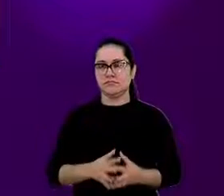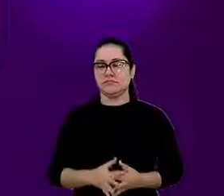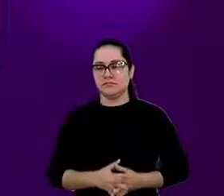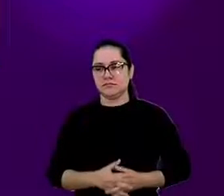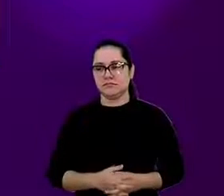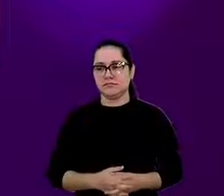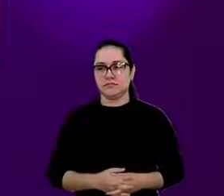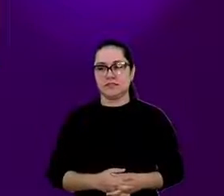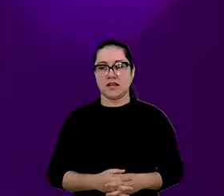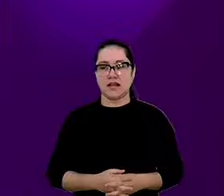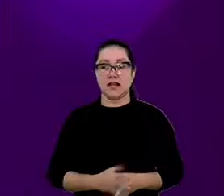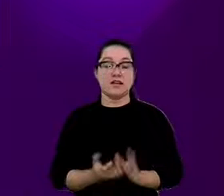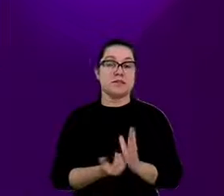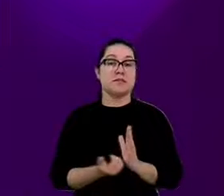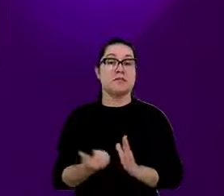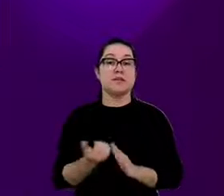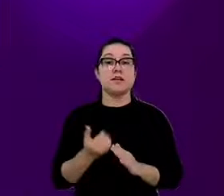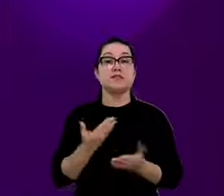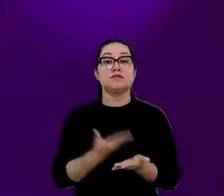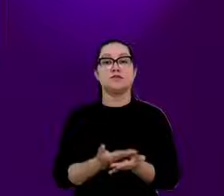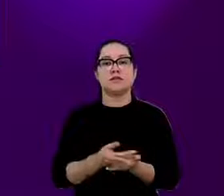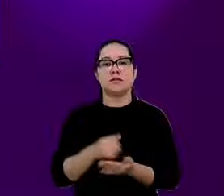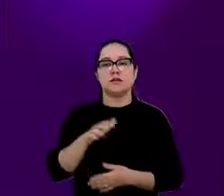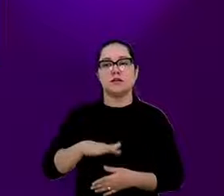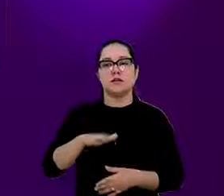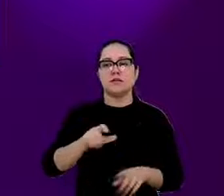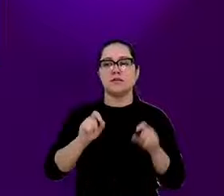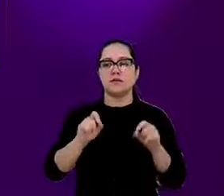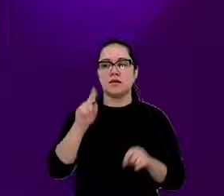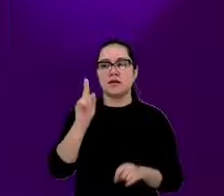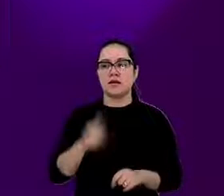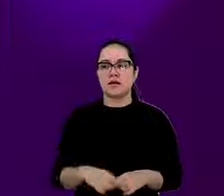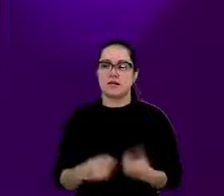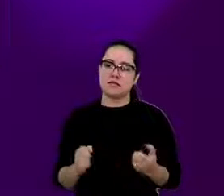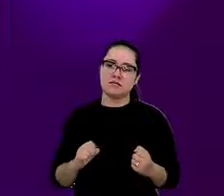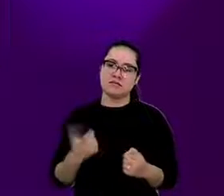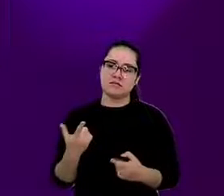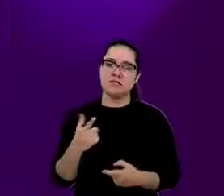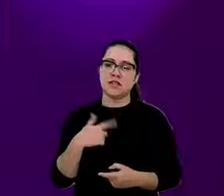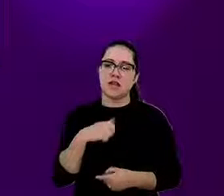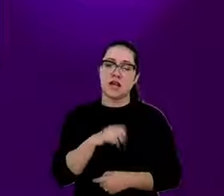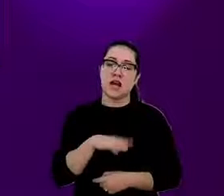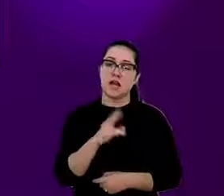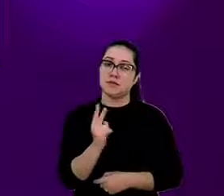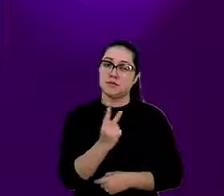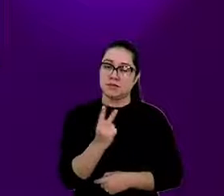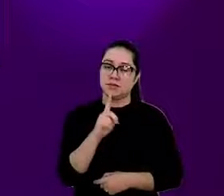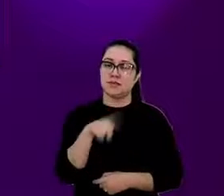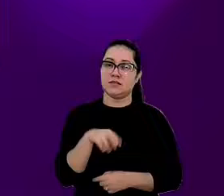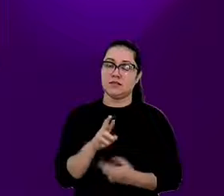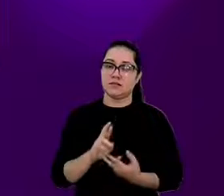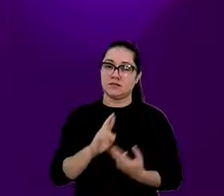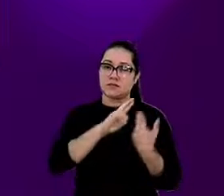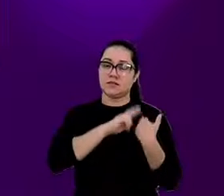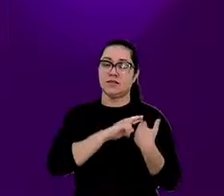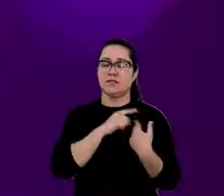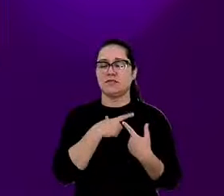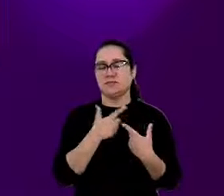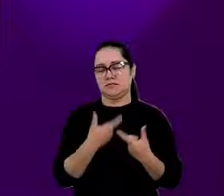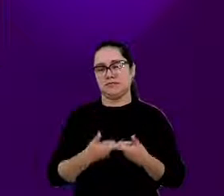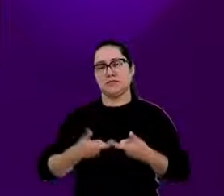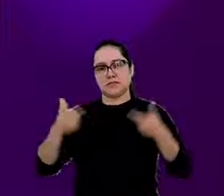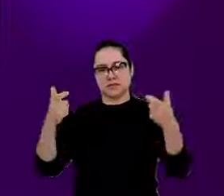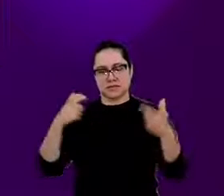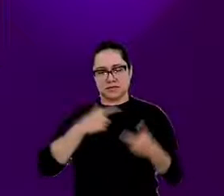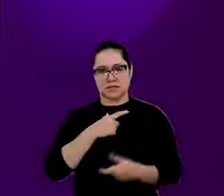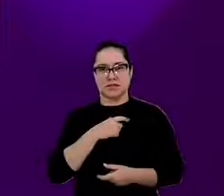sendo estudados são, não assusta a gente, de fato são duas áreas que são responsáveis por grande parte do